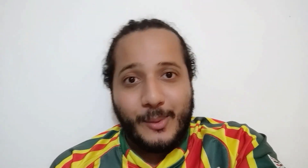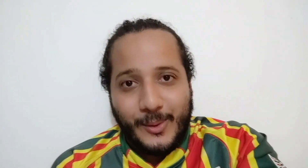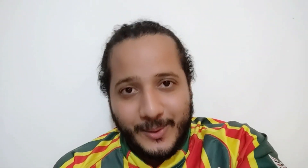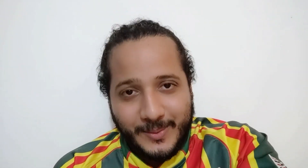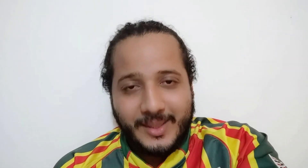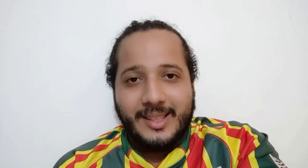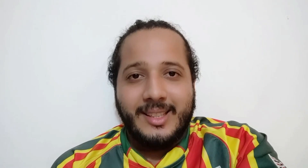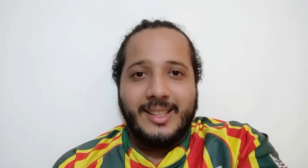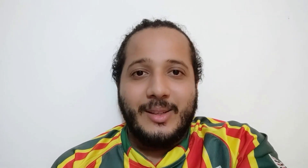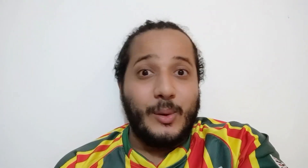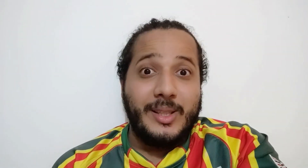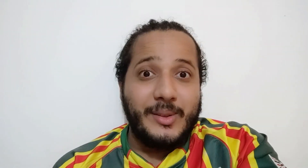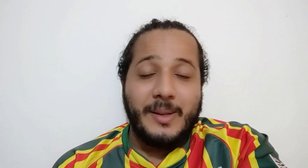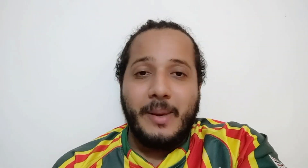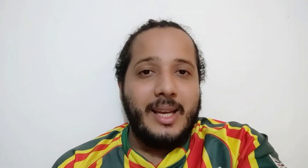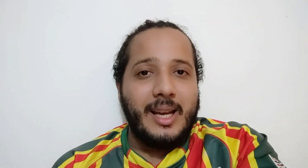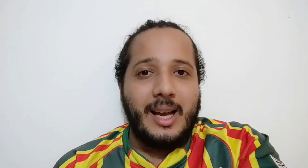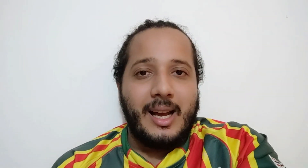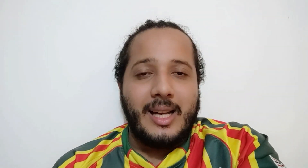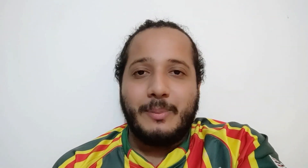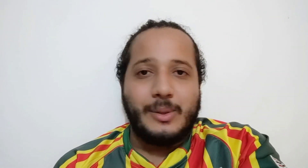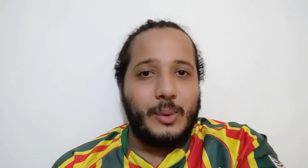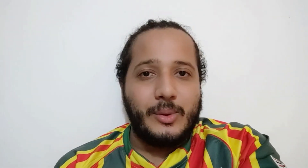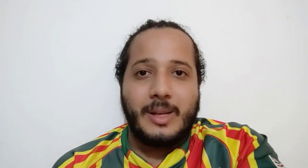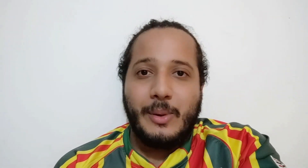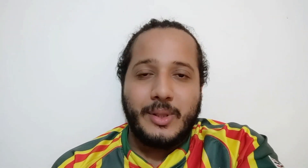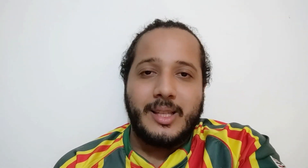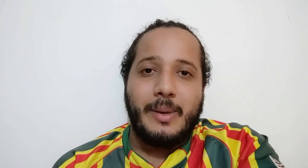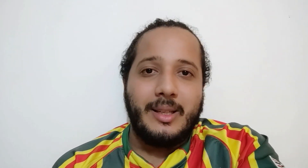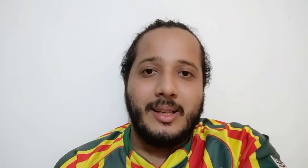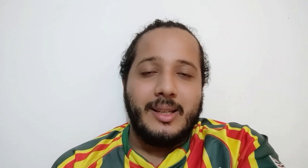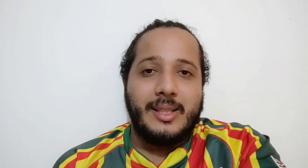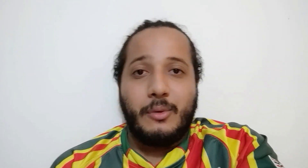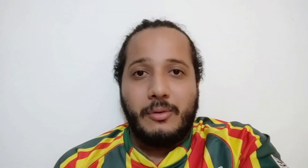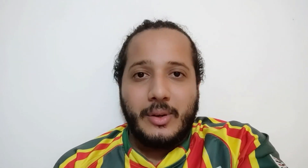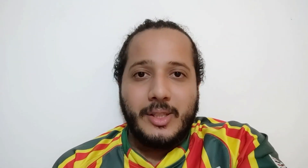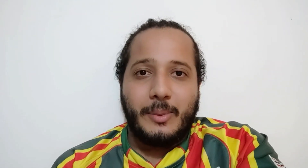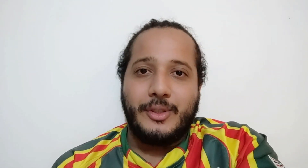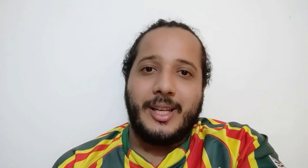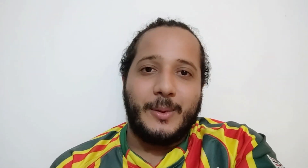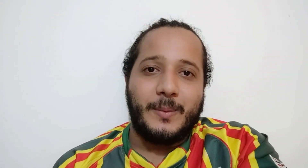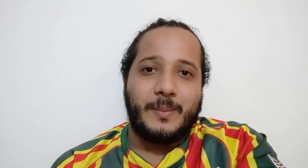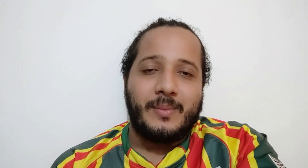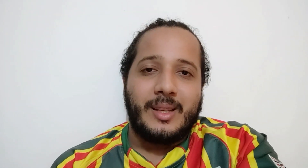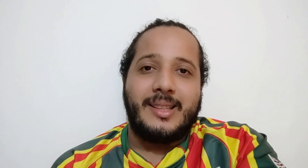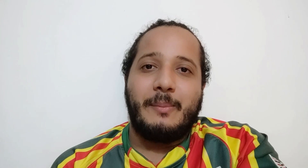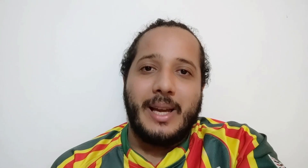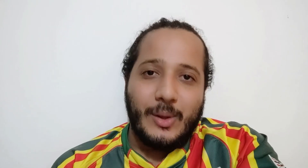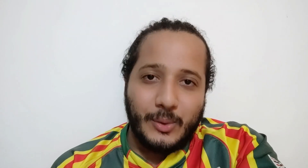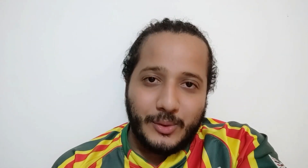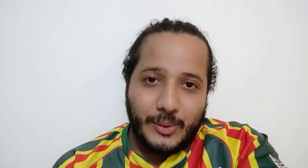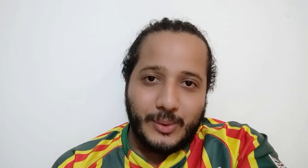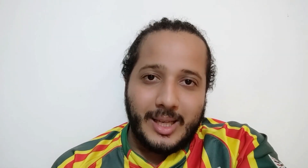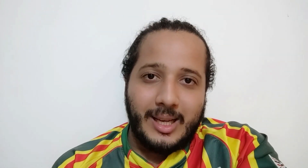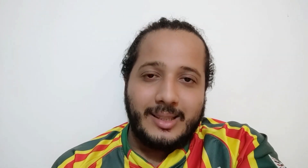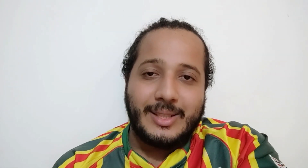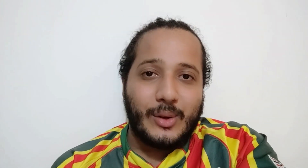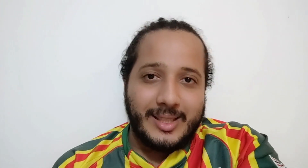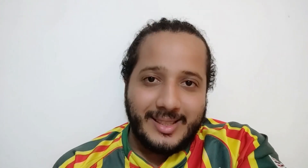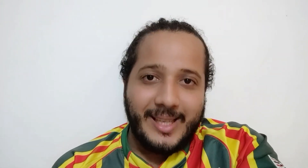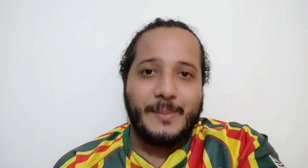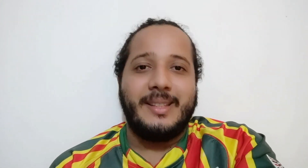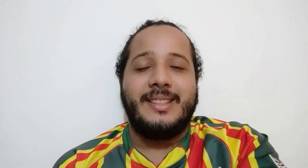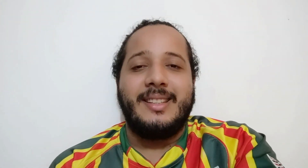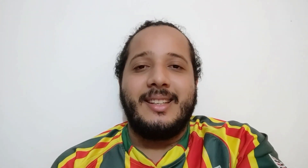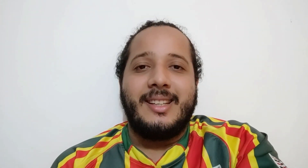esse apoio, incluindo também as pessoas, os amigos que também se envolveram nesse projeto, que também eram alunos da